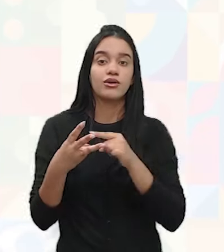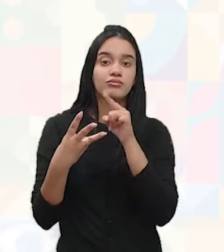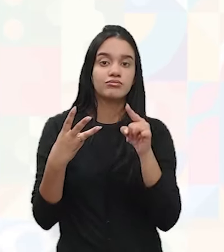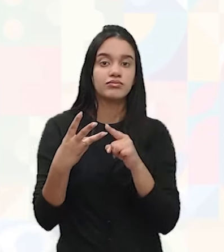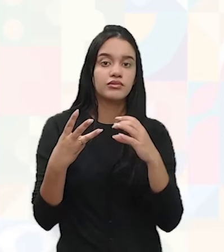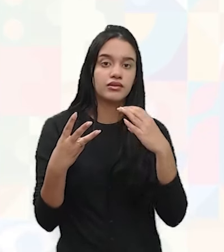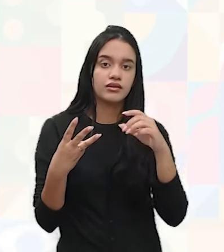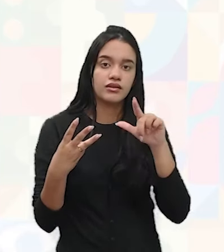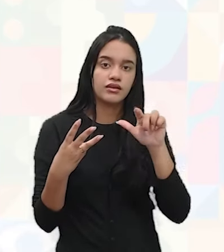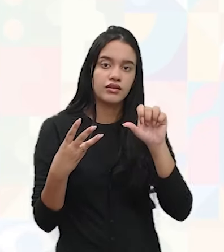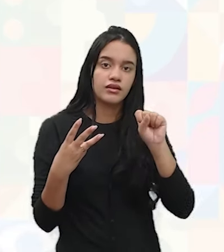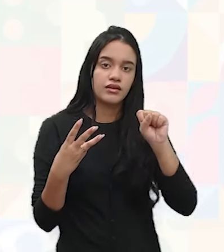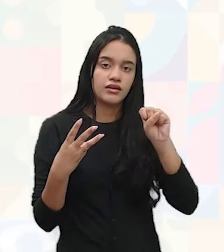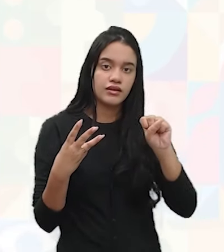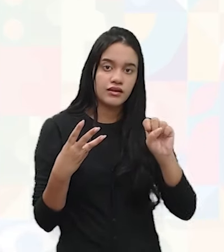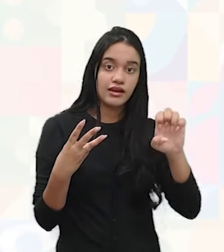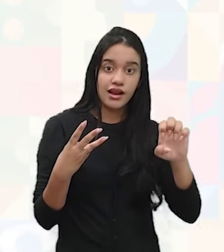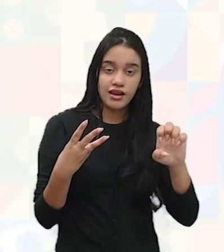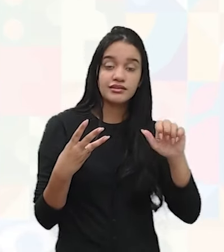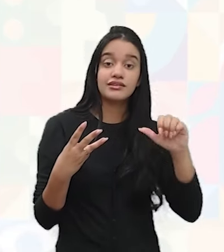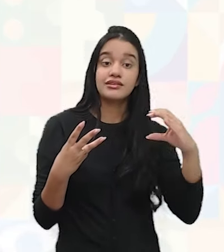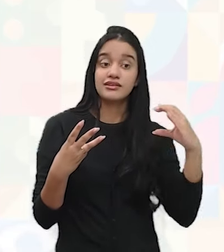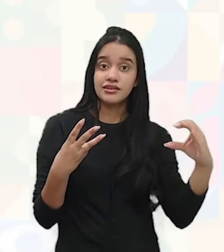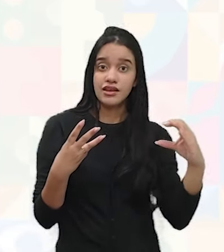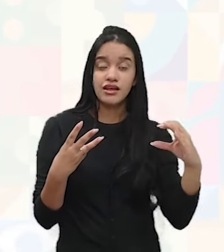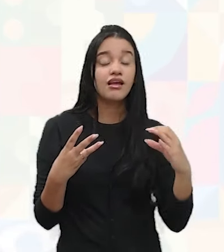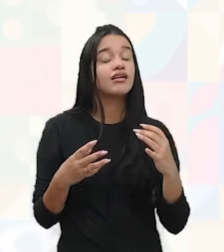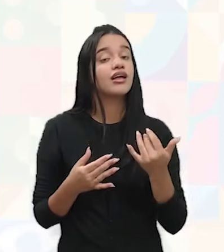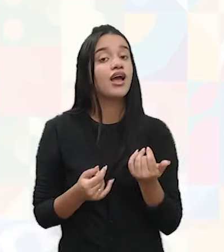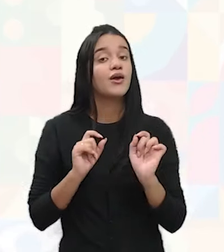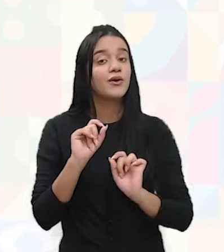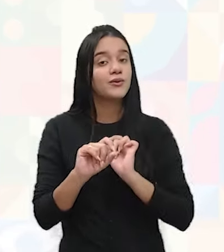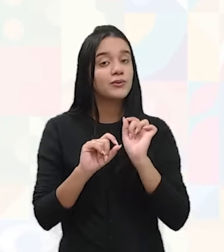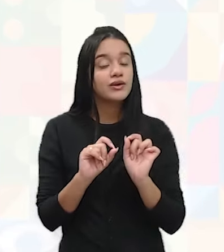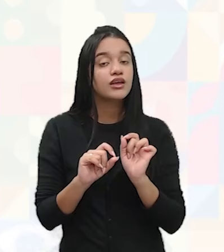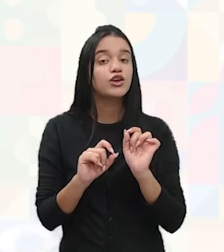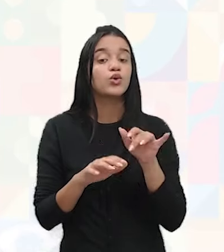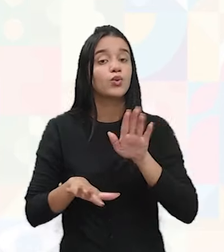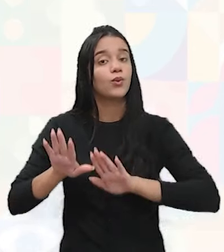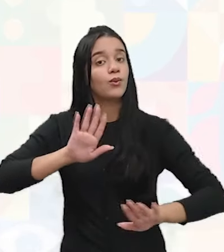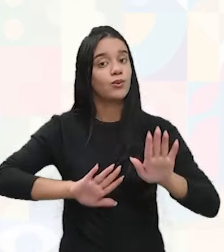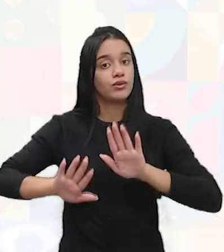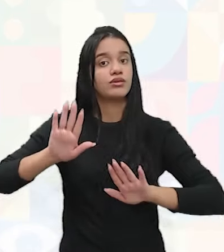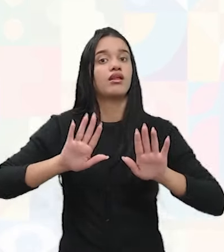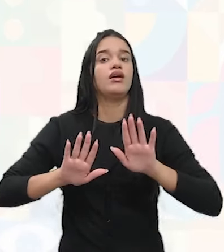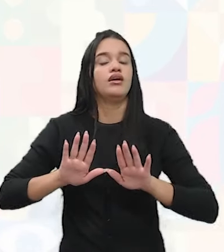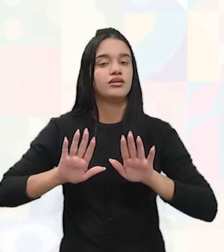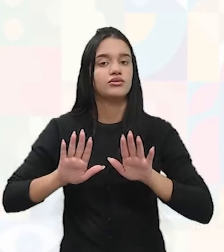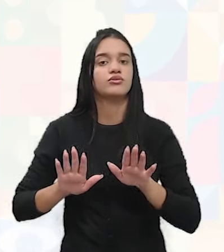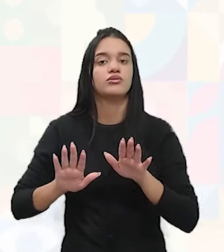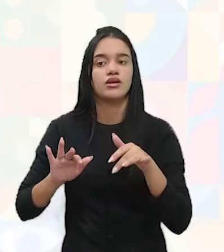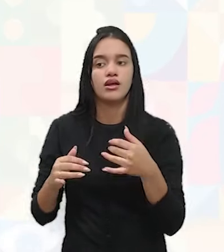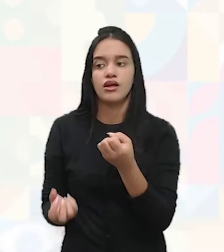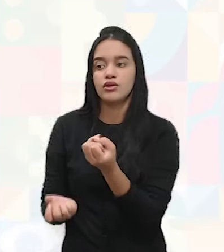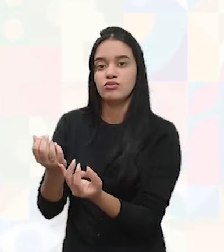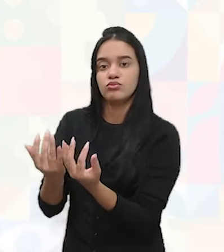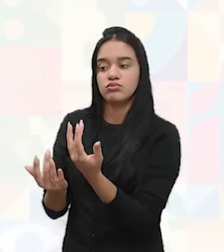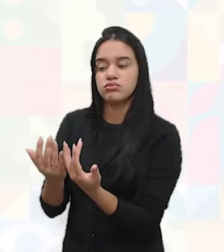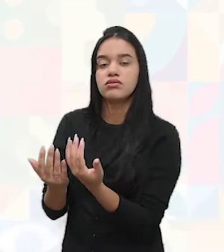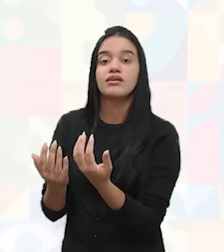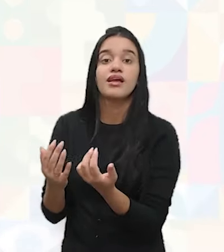aqueles que envolvem os Equipamentos elétricos Então a gente tem que ter muito cuidado tá se utilizar um instint a base de água em